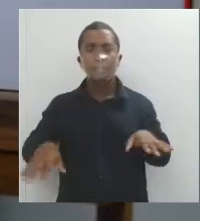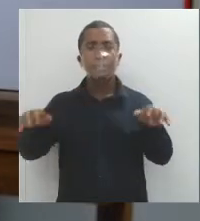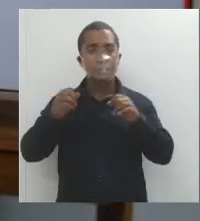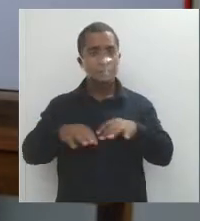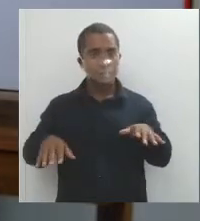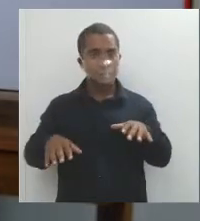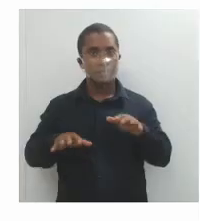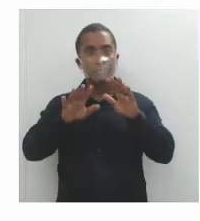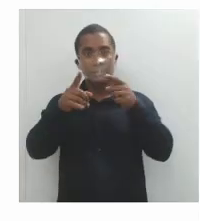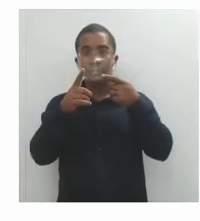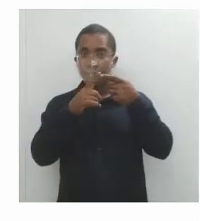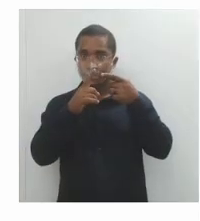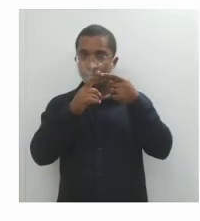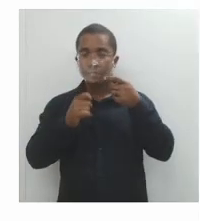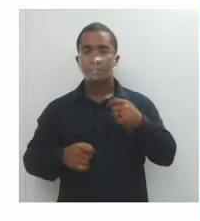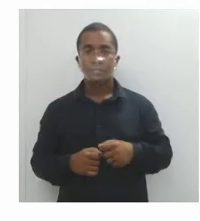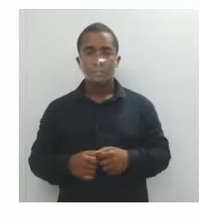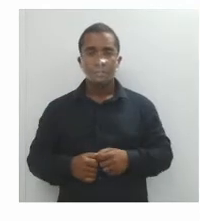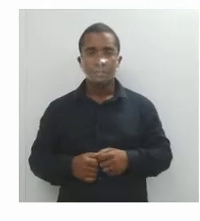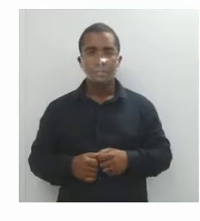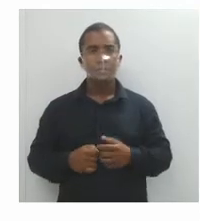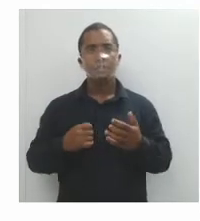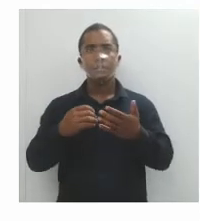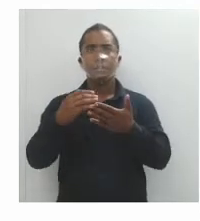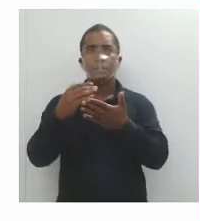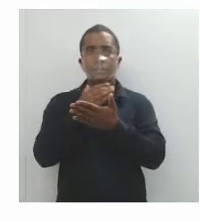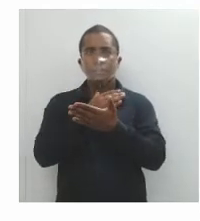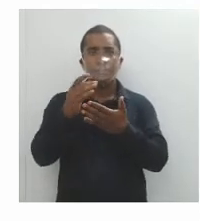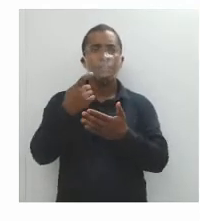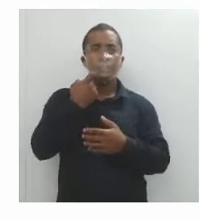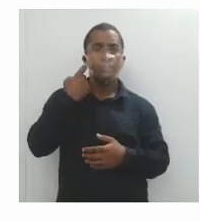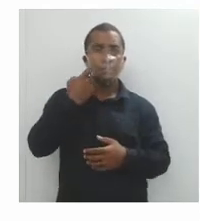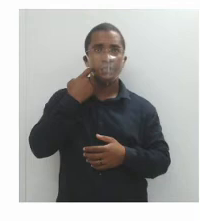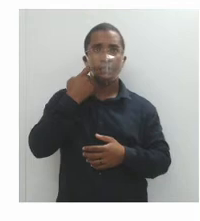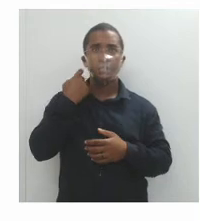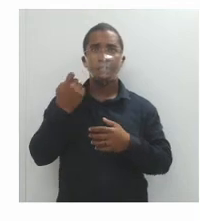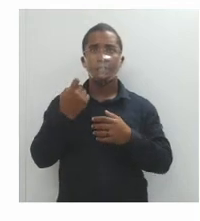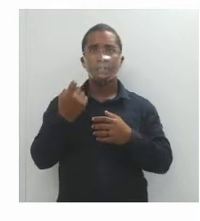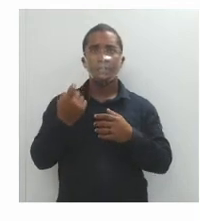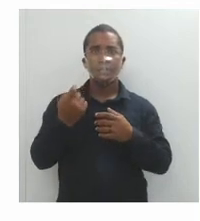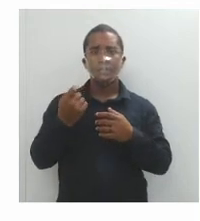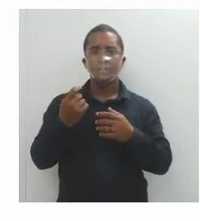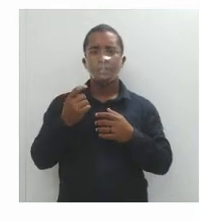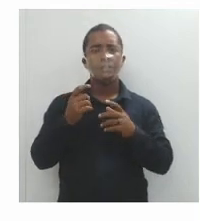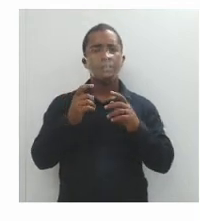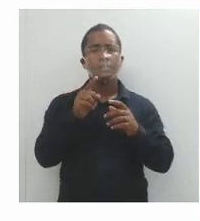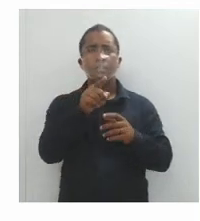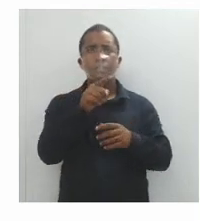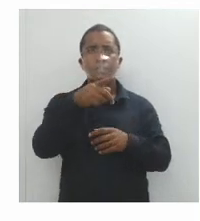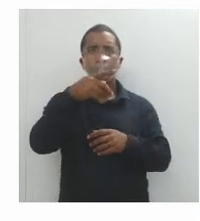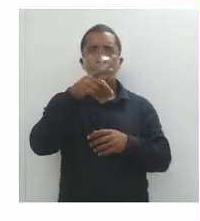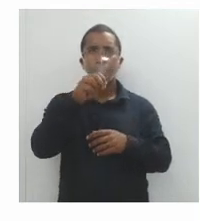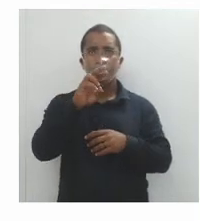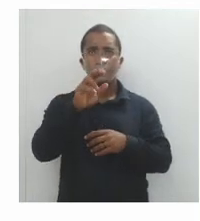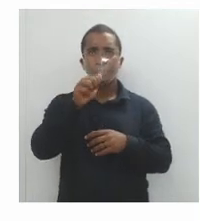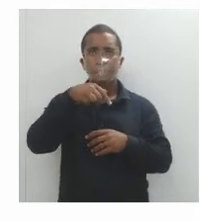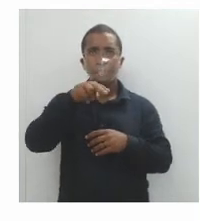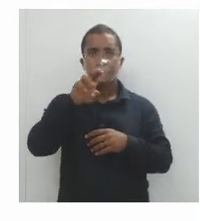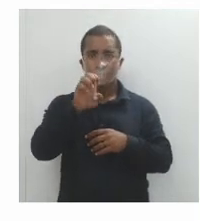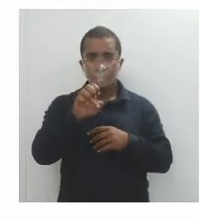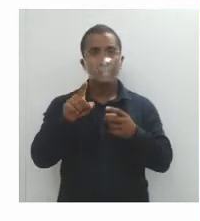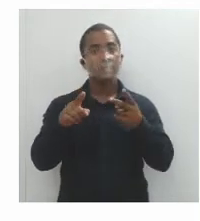só, primeira questão. Alguns peixes, como o poraquê e a enguia elétrica da